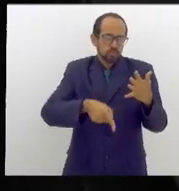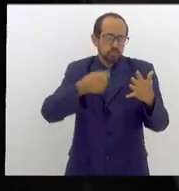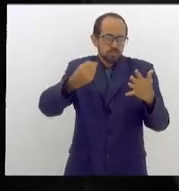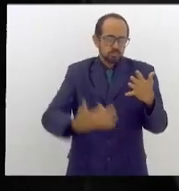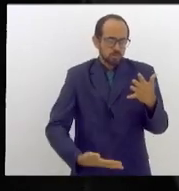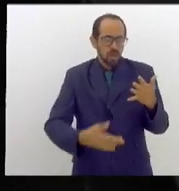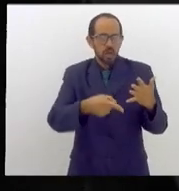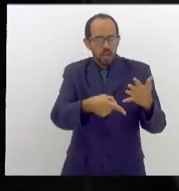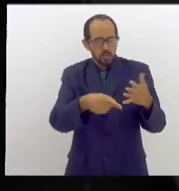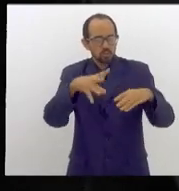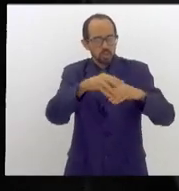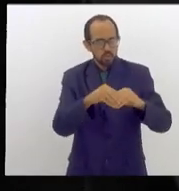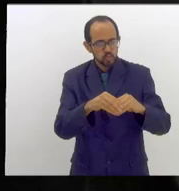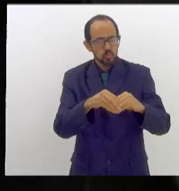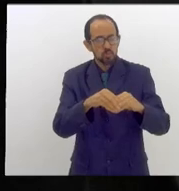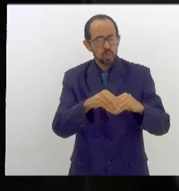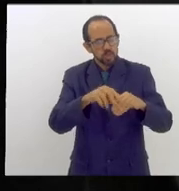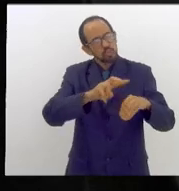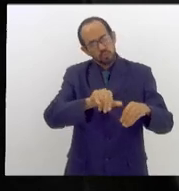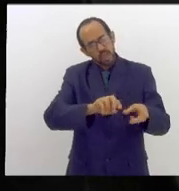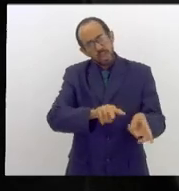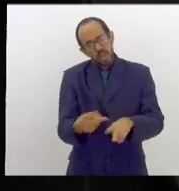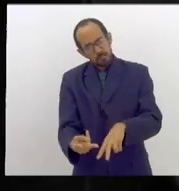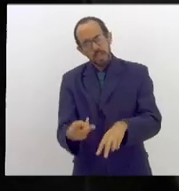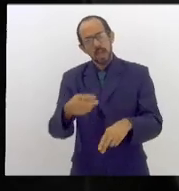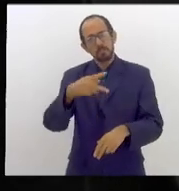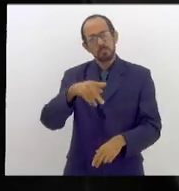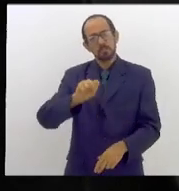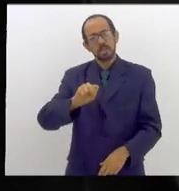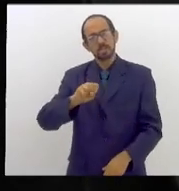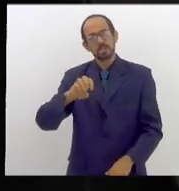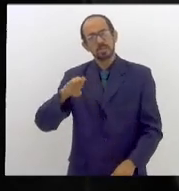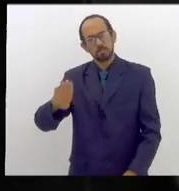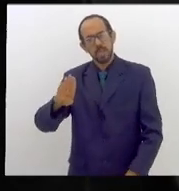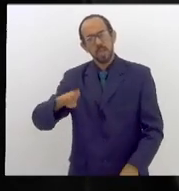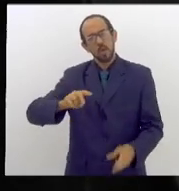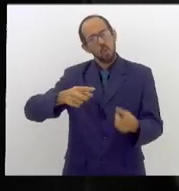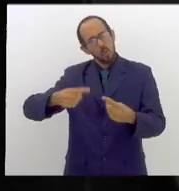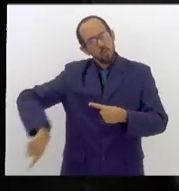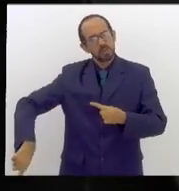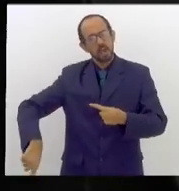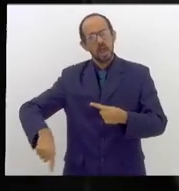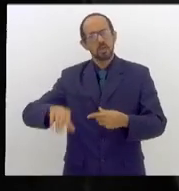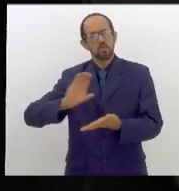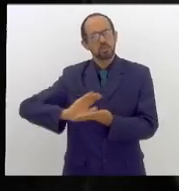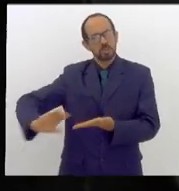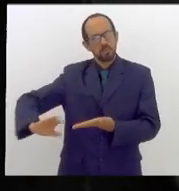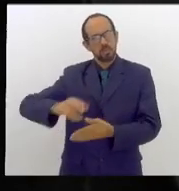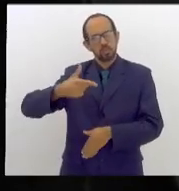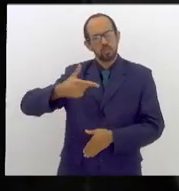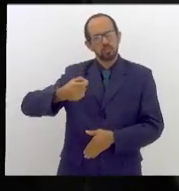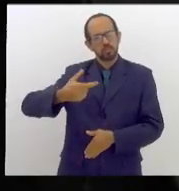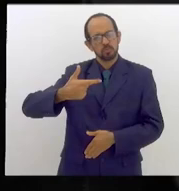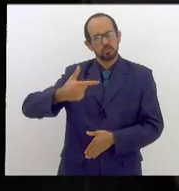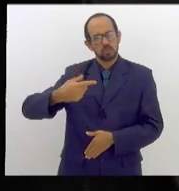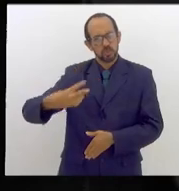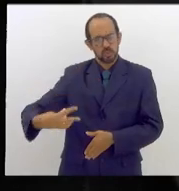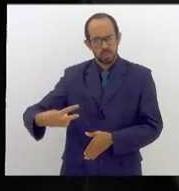resumir nós vamos encaminhar pelo PSB o voto contrário essa proposta orçamentária para 2023